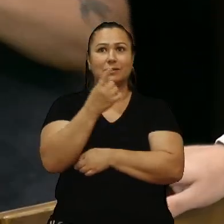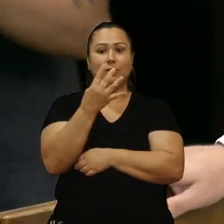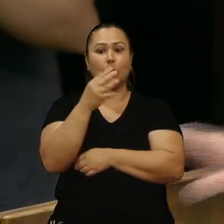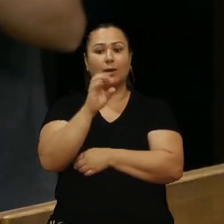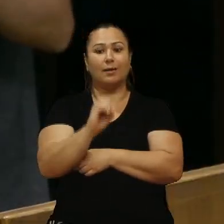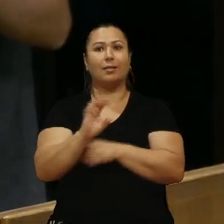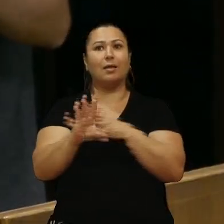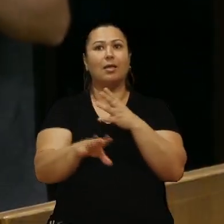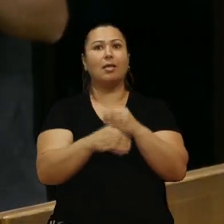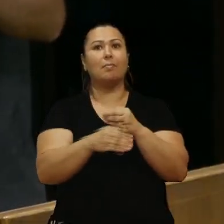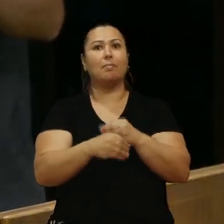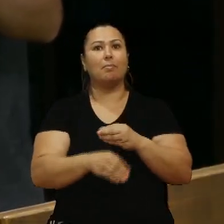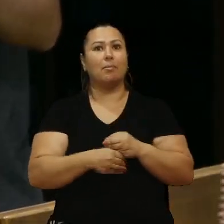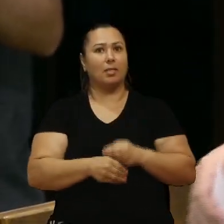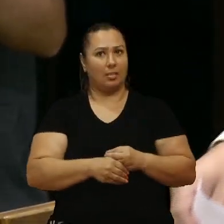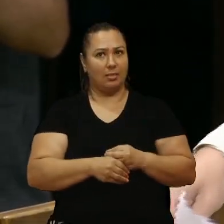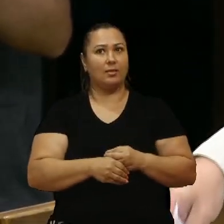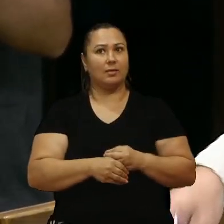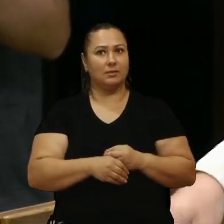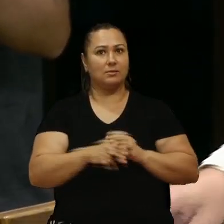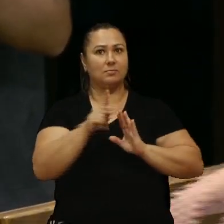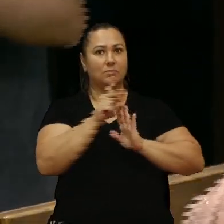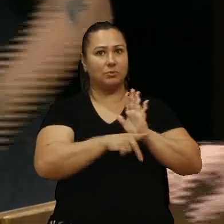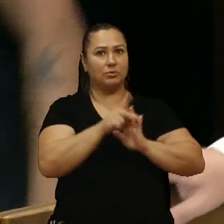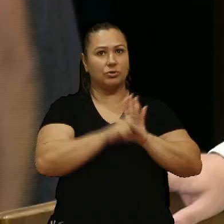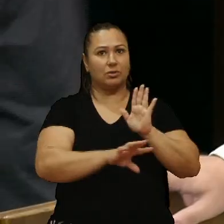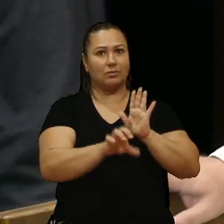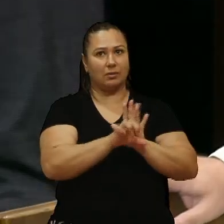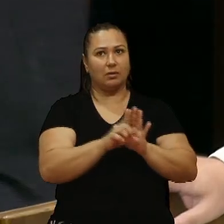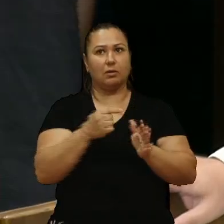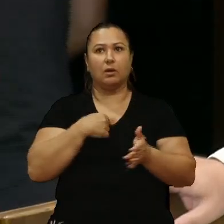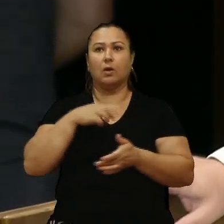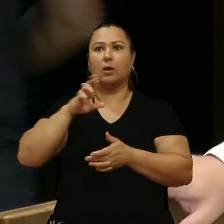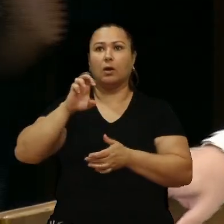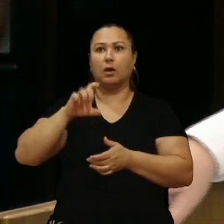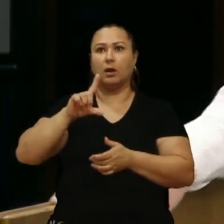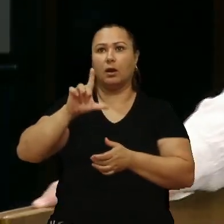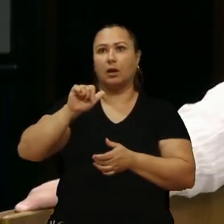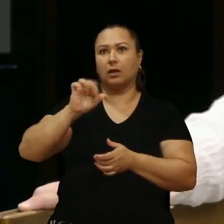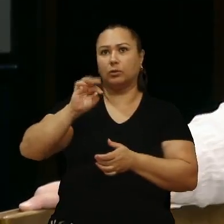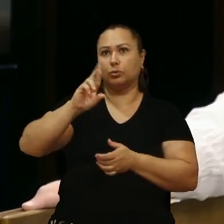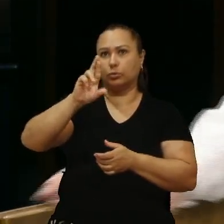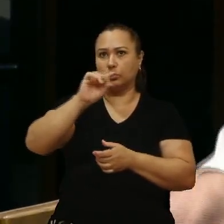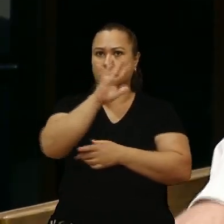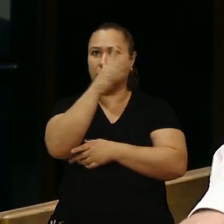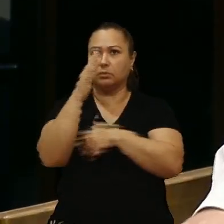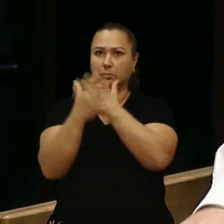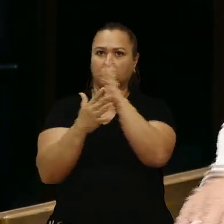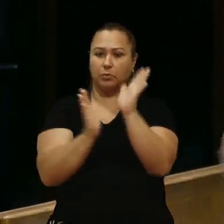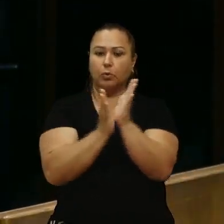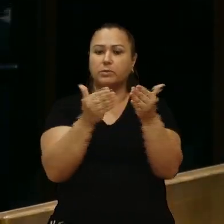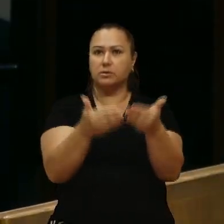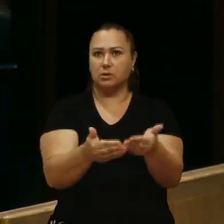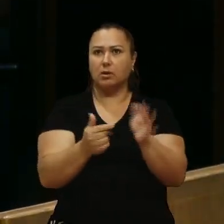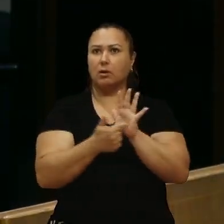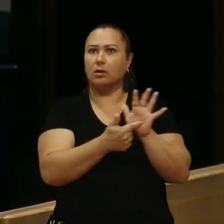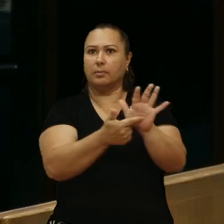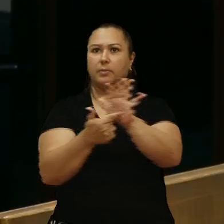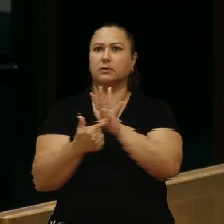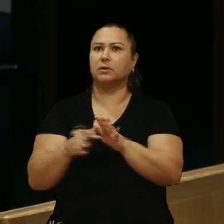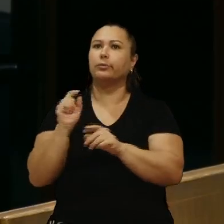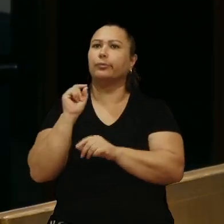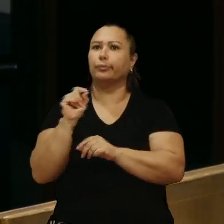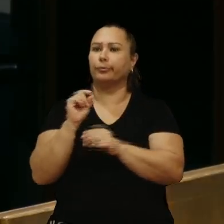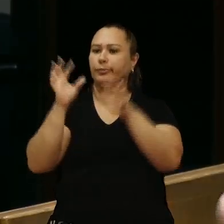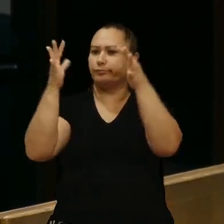a esse processo, esse projeto de lei. Fui o relator dele na Comissão do Meio Ambiente, apresentei todas as